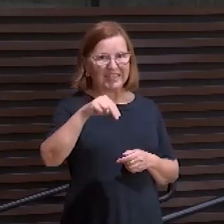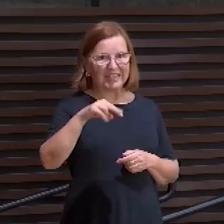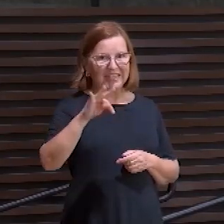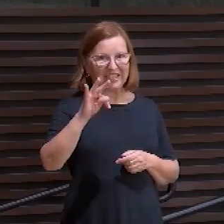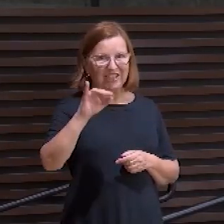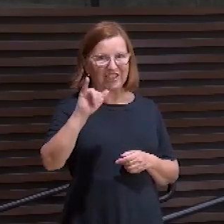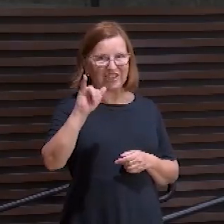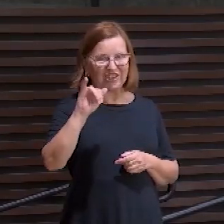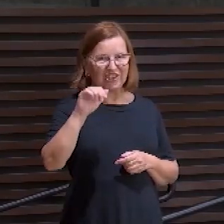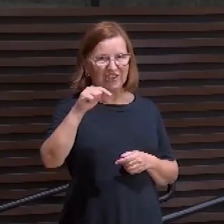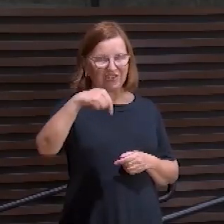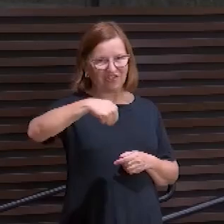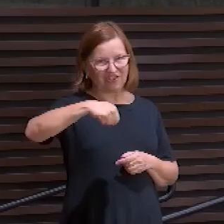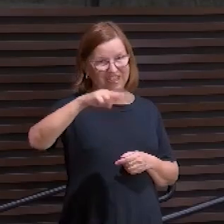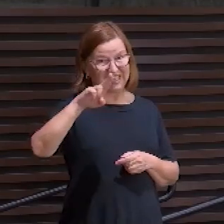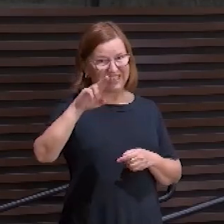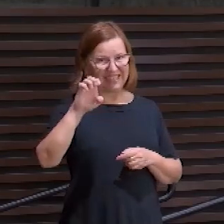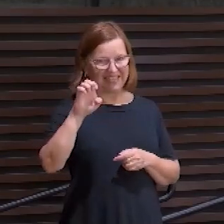Ficou parêntese aqui.